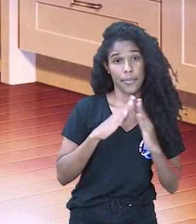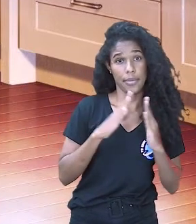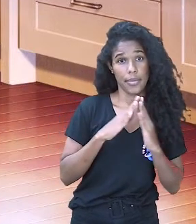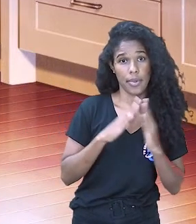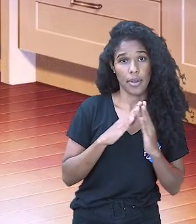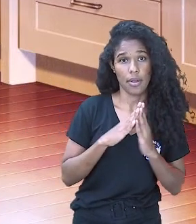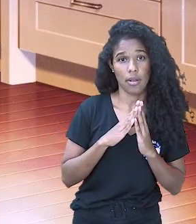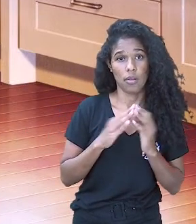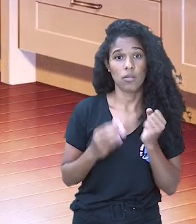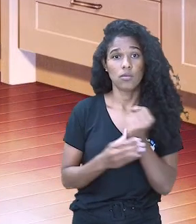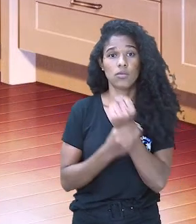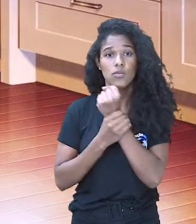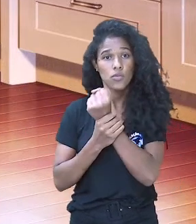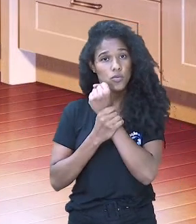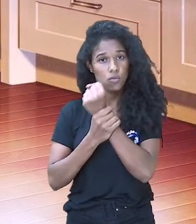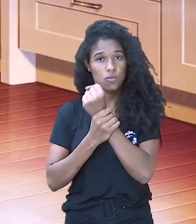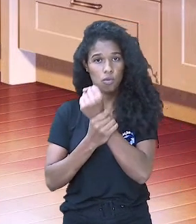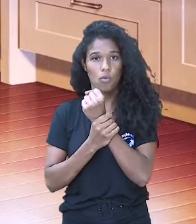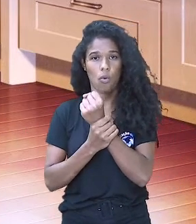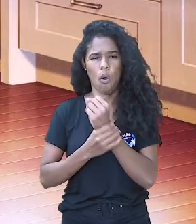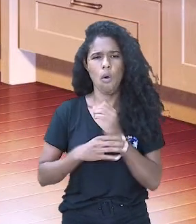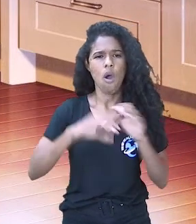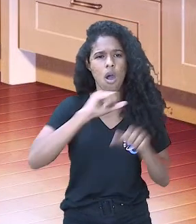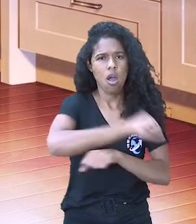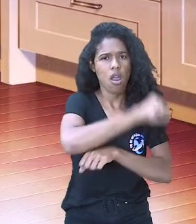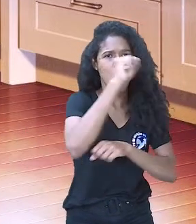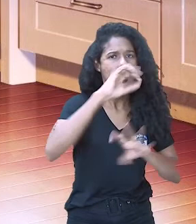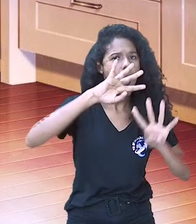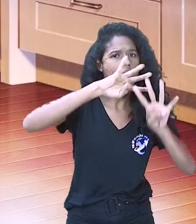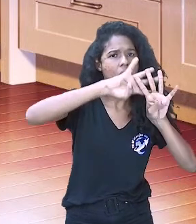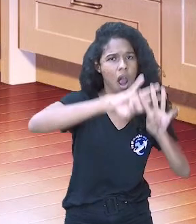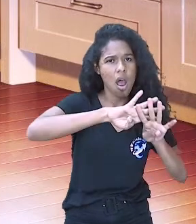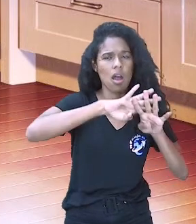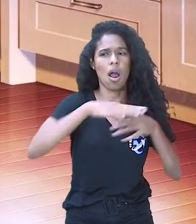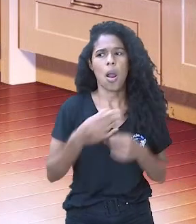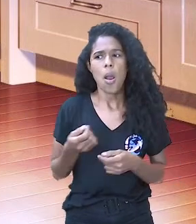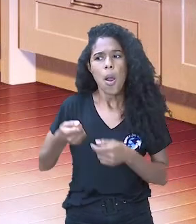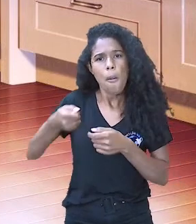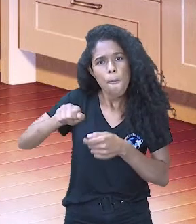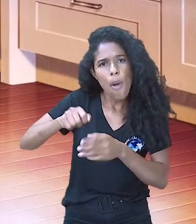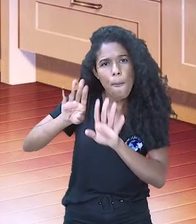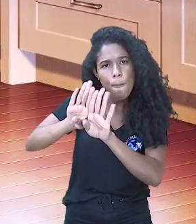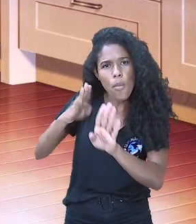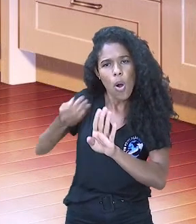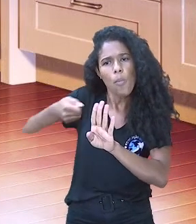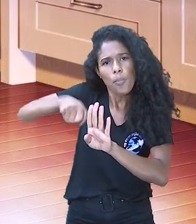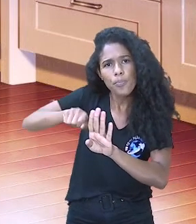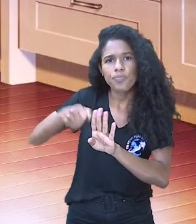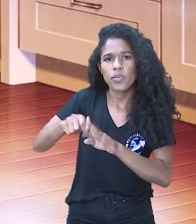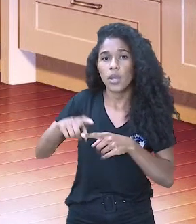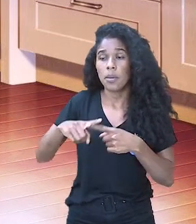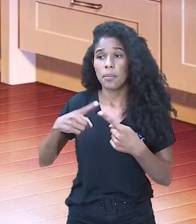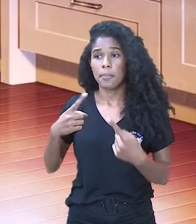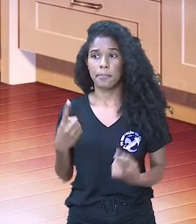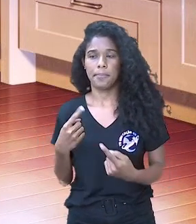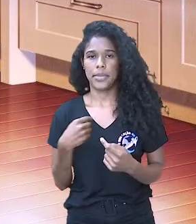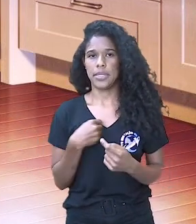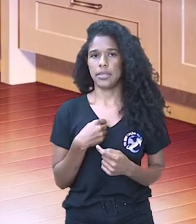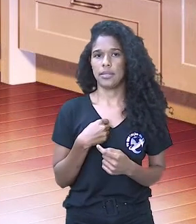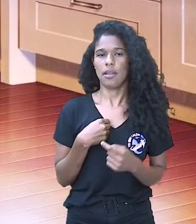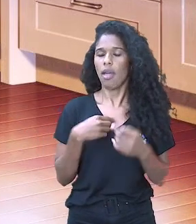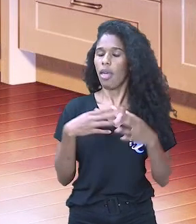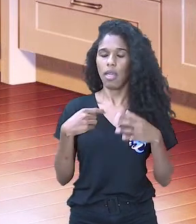portas, não fiquei muito preocupada. Mas é claro que eu não ia deixar um ladrão ali espiando